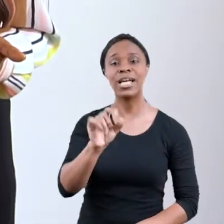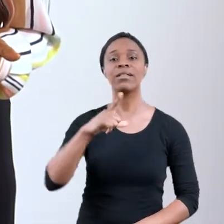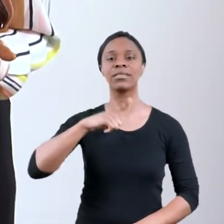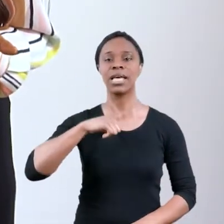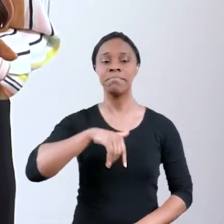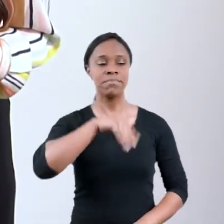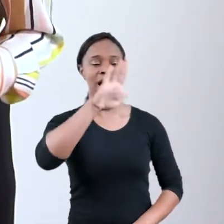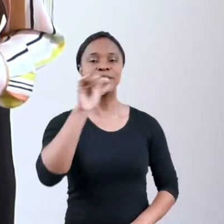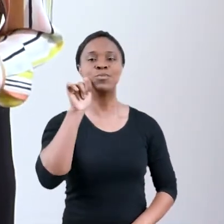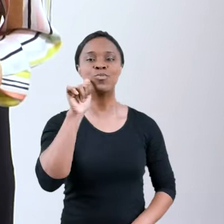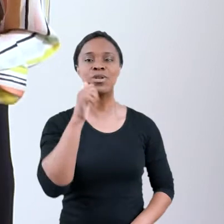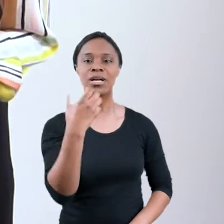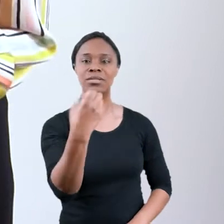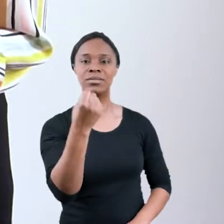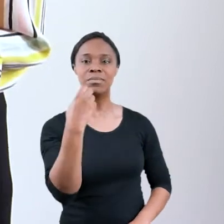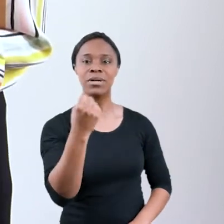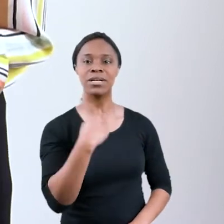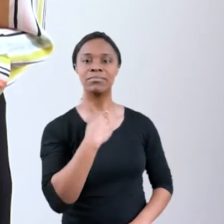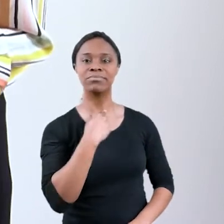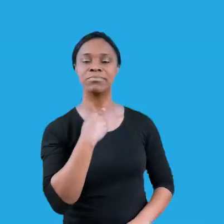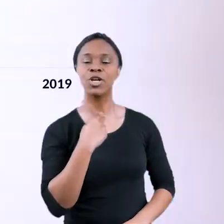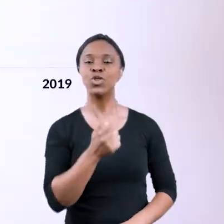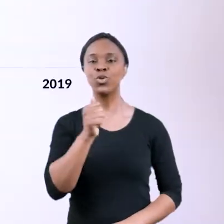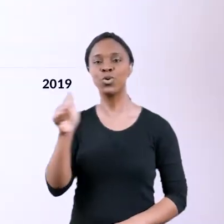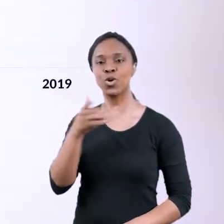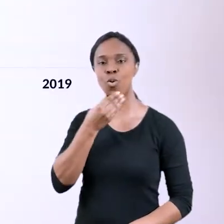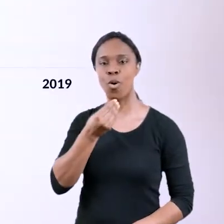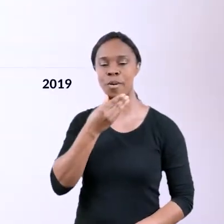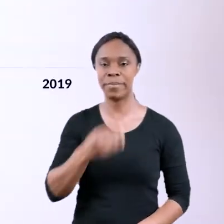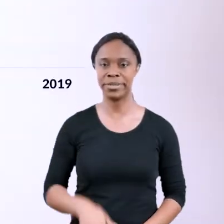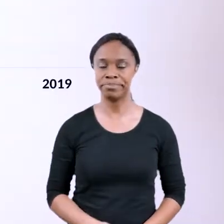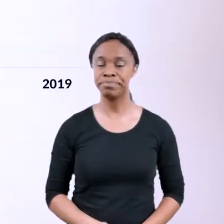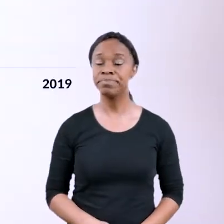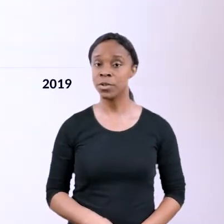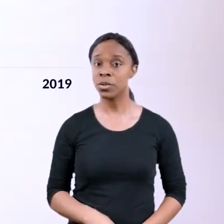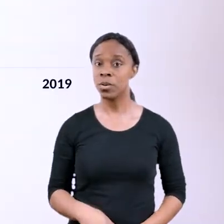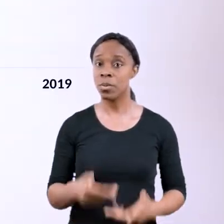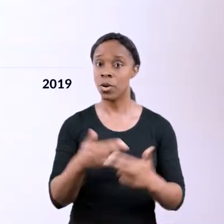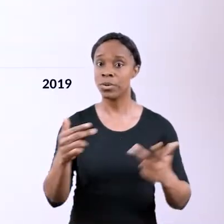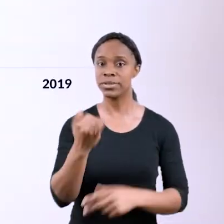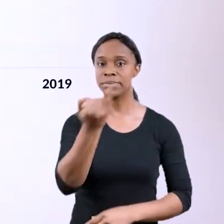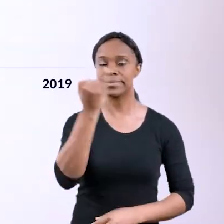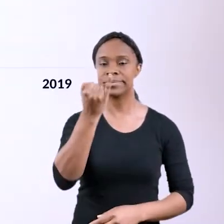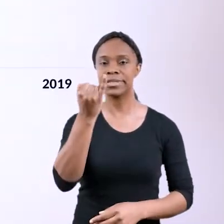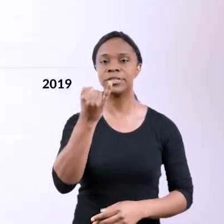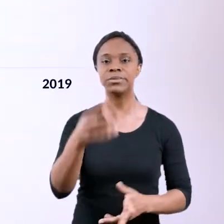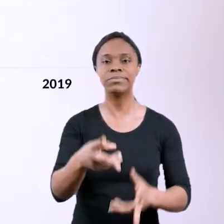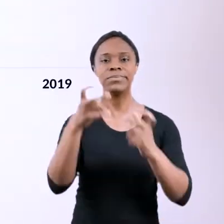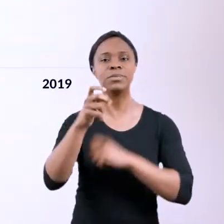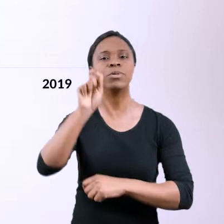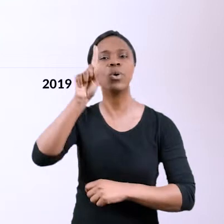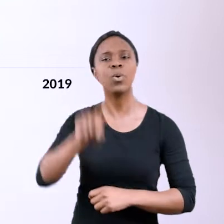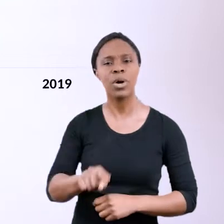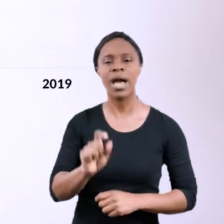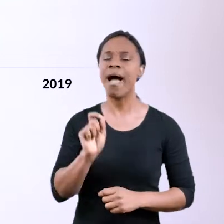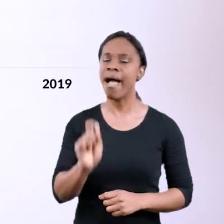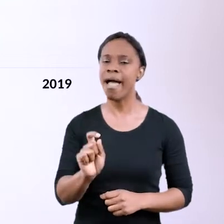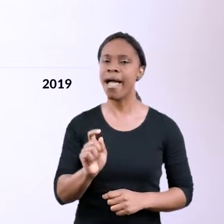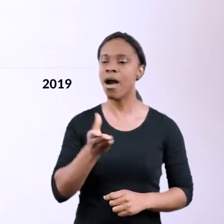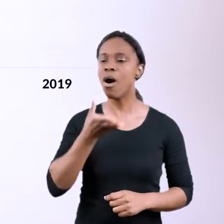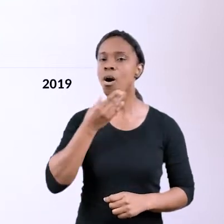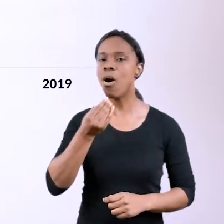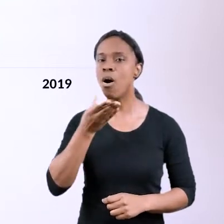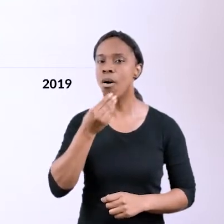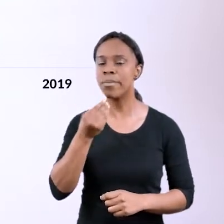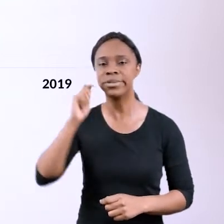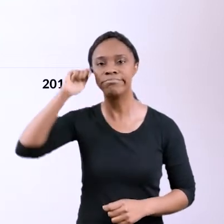mulheres brancas desocupadas do que homens. Um ponto importante a se notar é que a taxa de desocupação de homens negros é